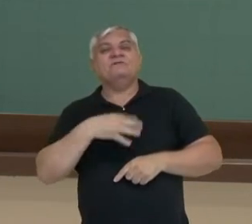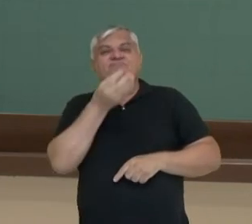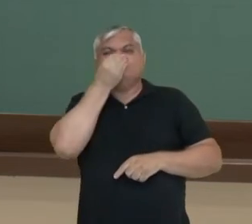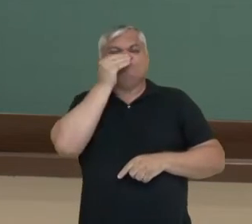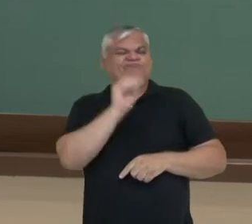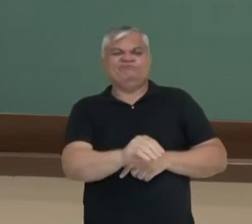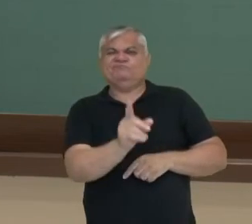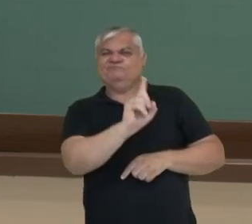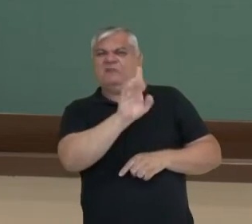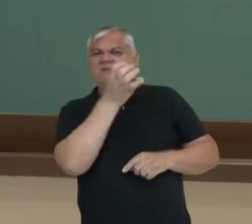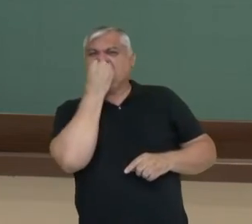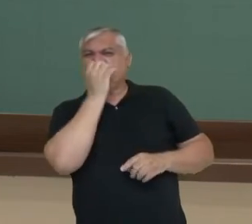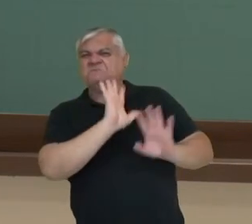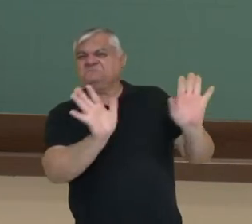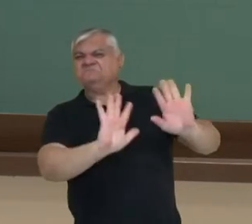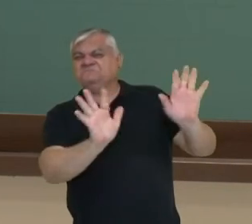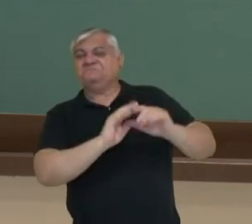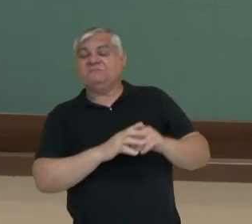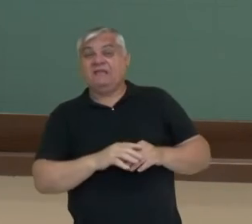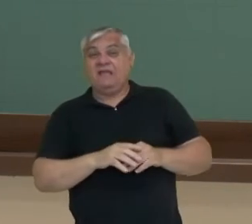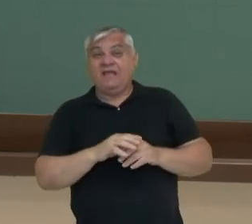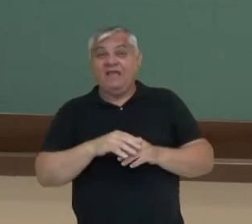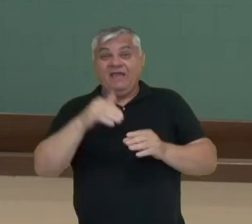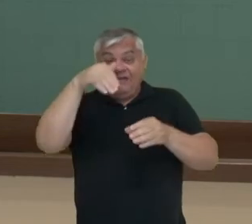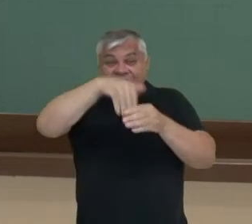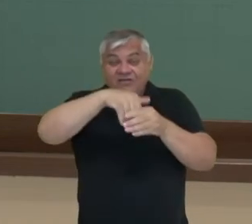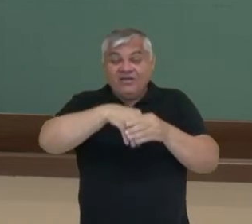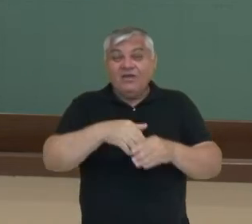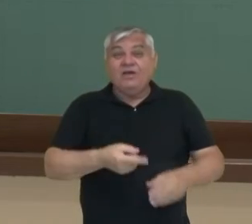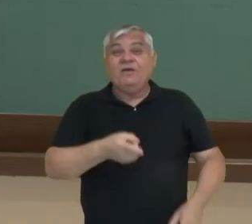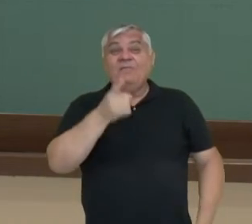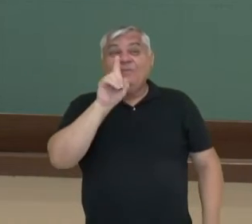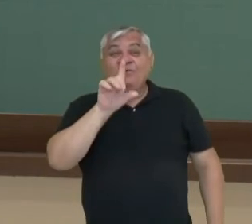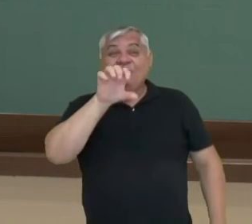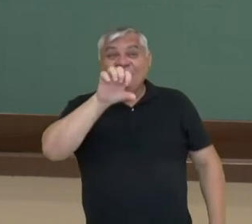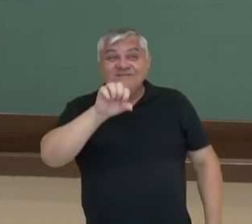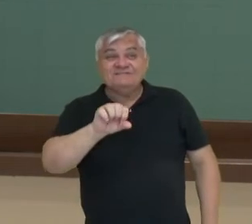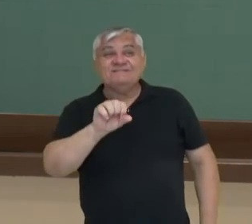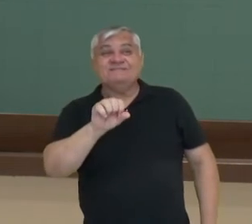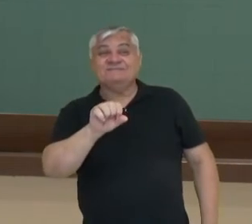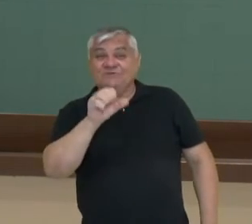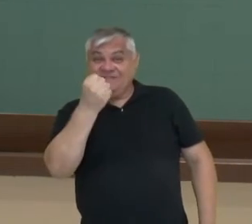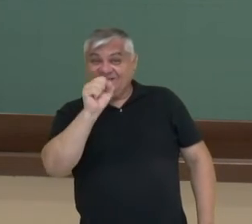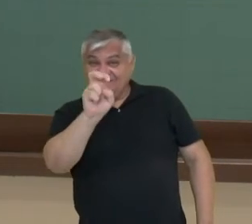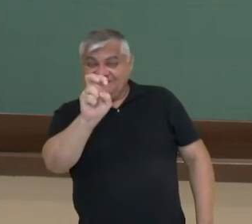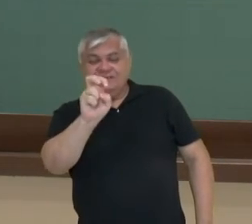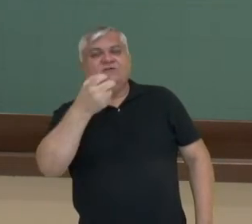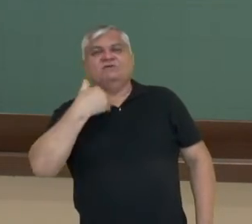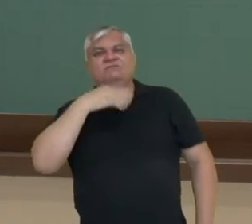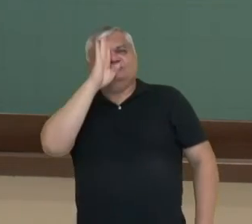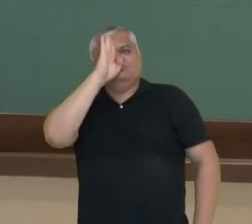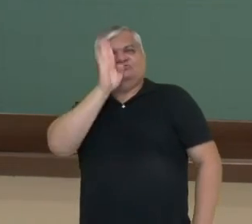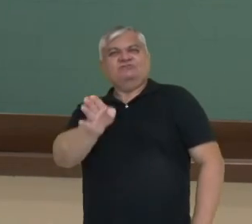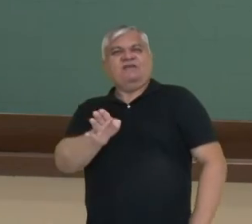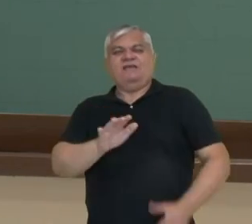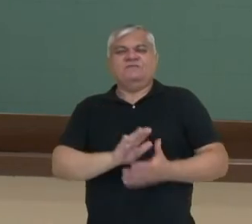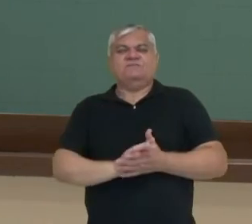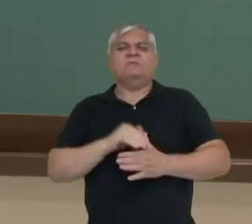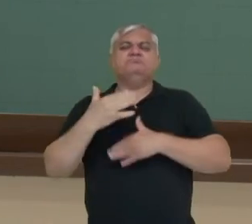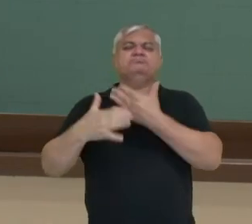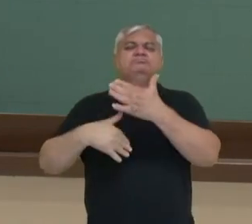rejeitada. E as eleições de 1985 ainda seriam indiretas. Seriam marcadas eleições diretas apenas para